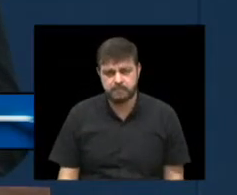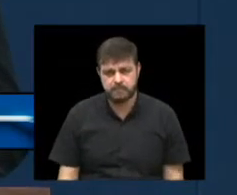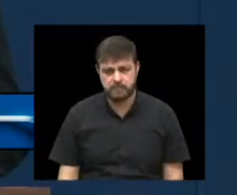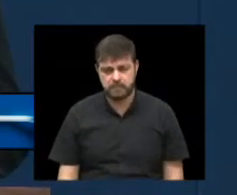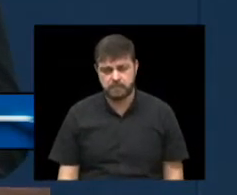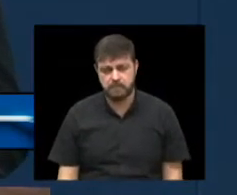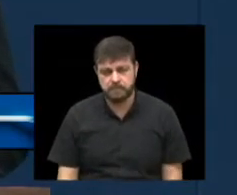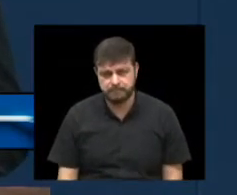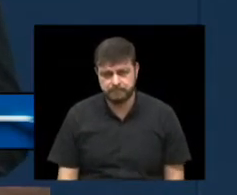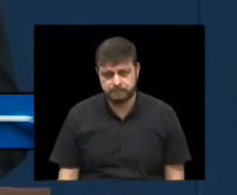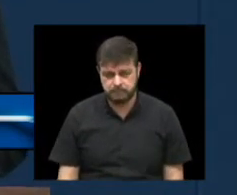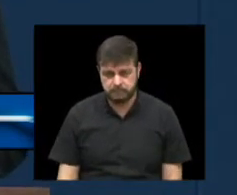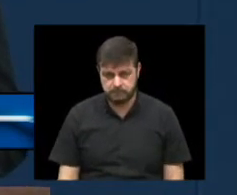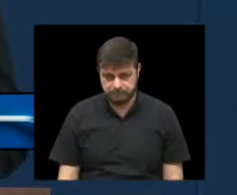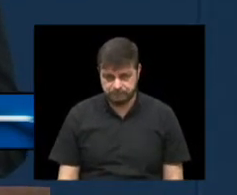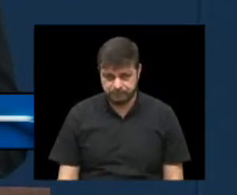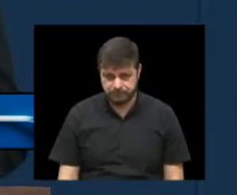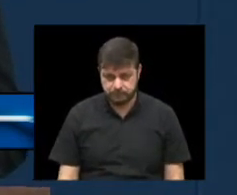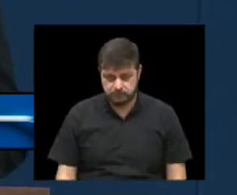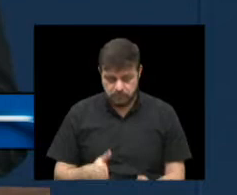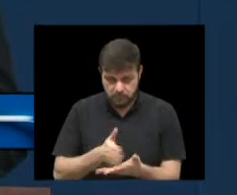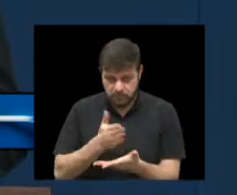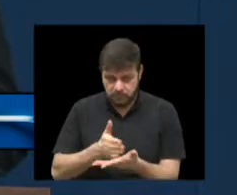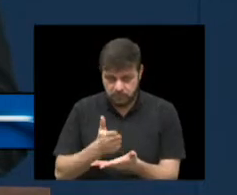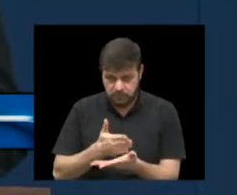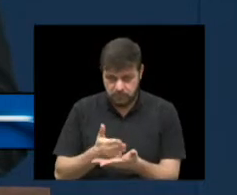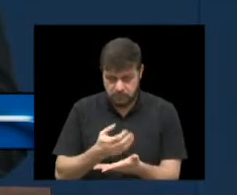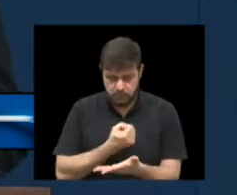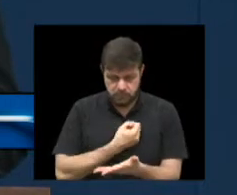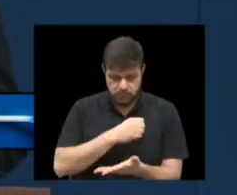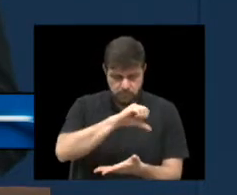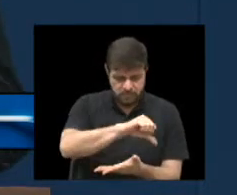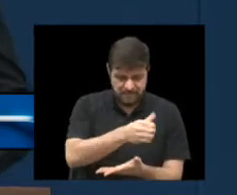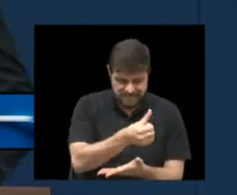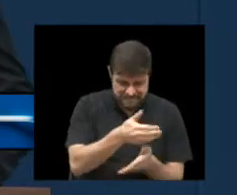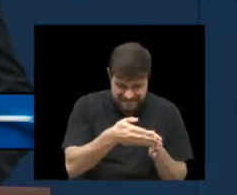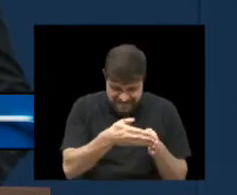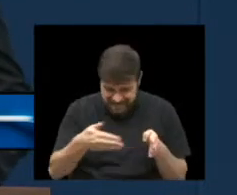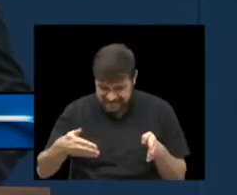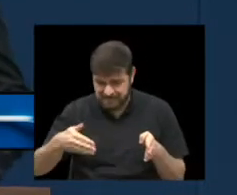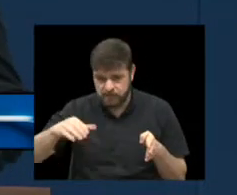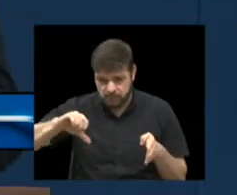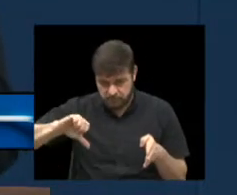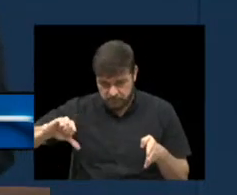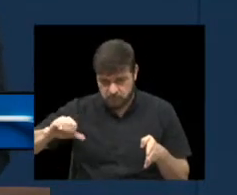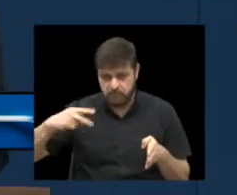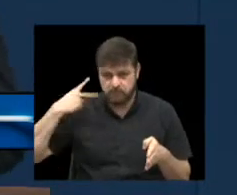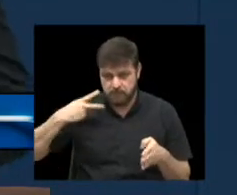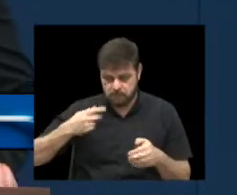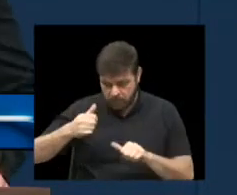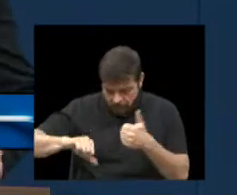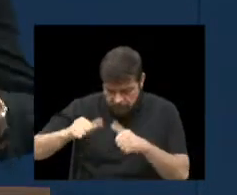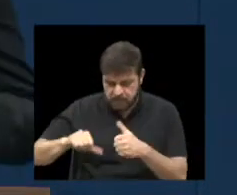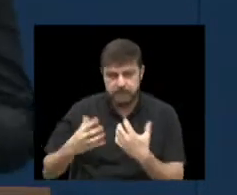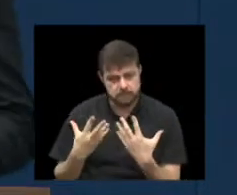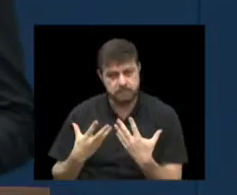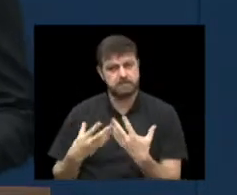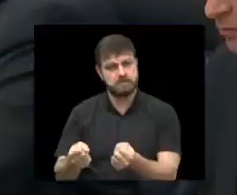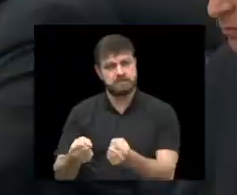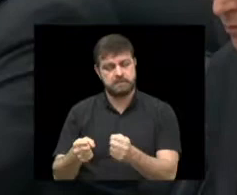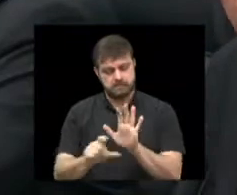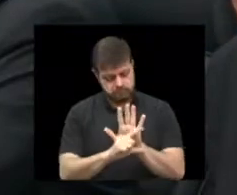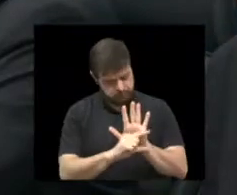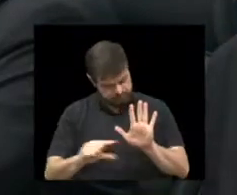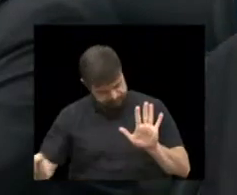a emenda do Executivo de folhas 96 a 99, senhor presidente. Pois não,